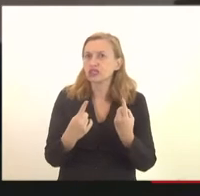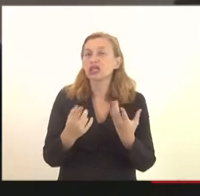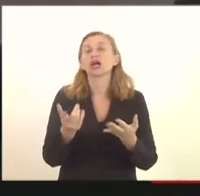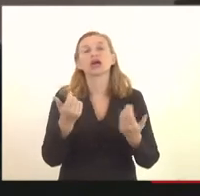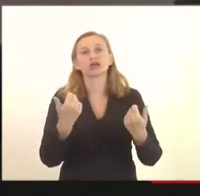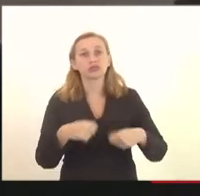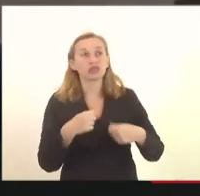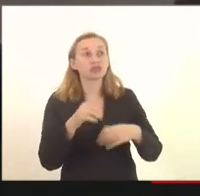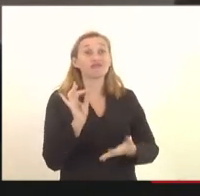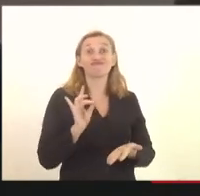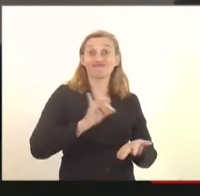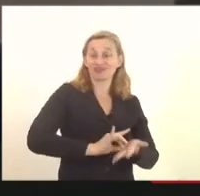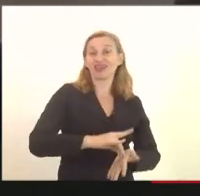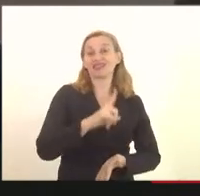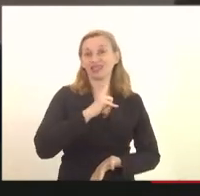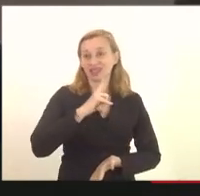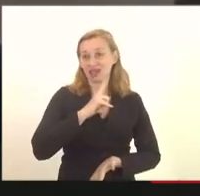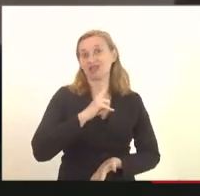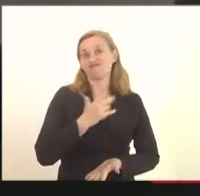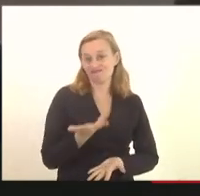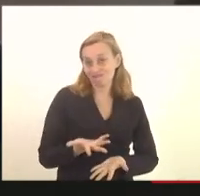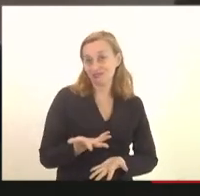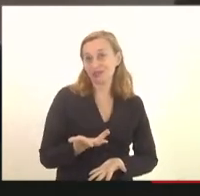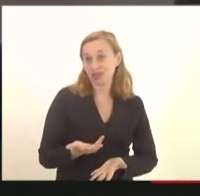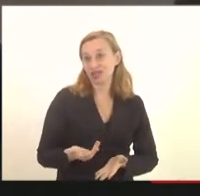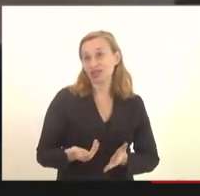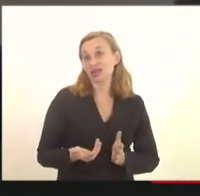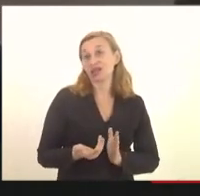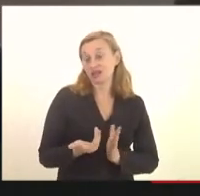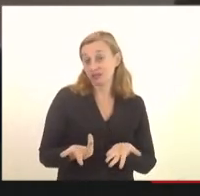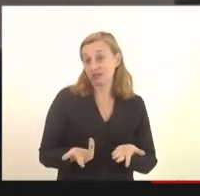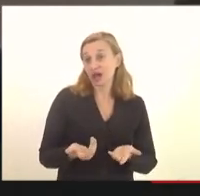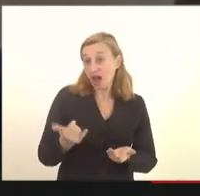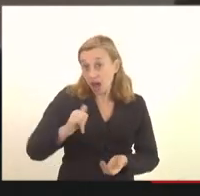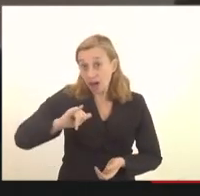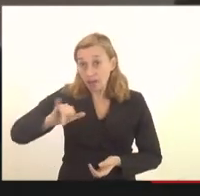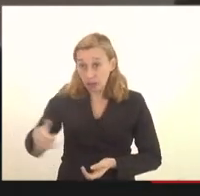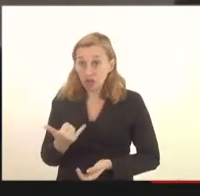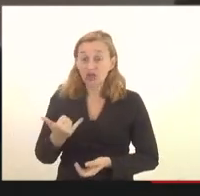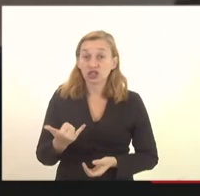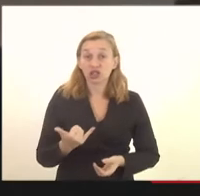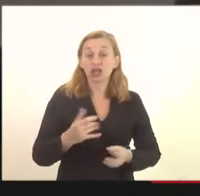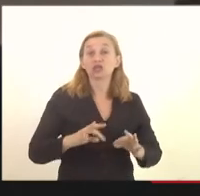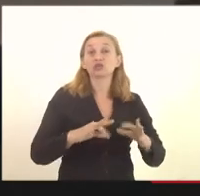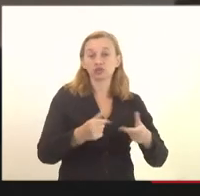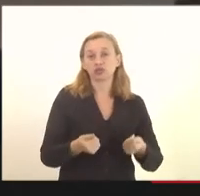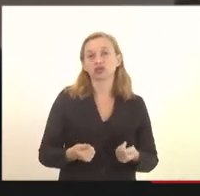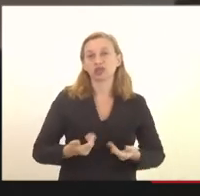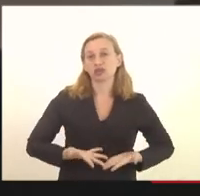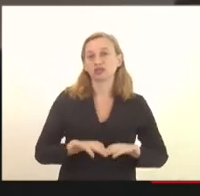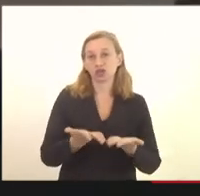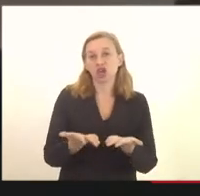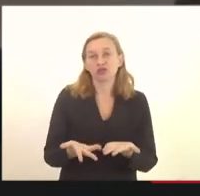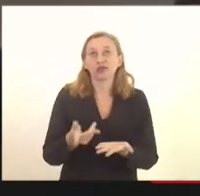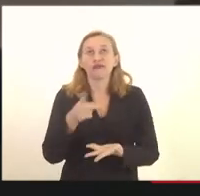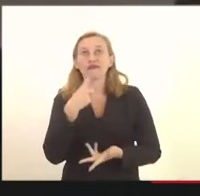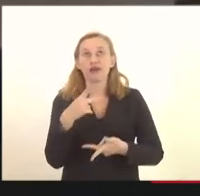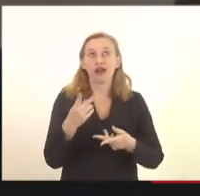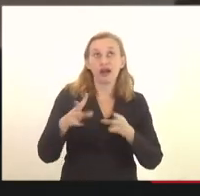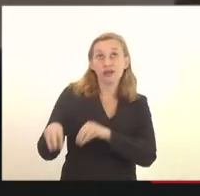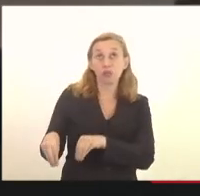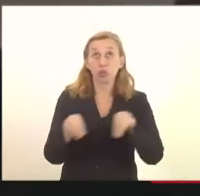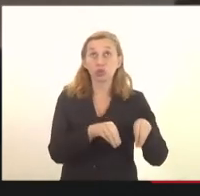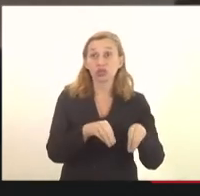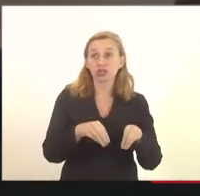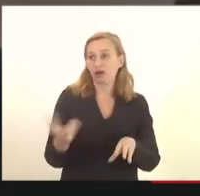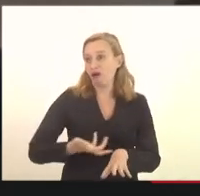tem que ser realista, nós vamos ter que gerar receita por muitos anos ainda e aproveitar esses recursos que estão disponíveis. Não adianta falar em transição